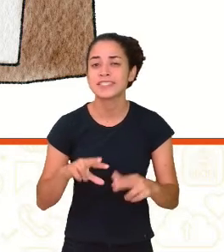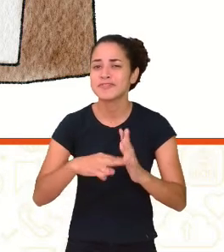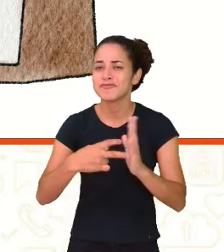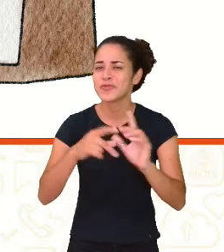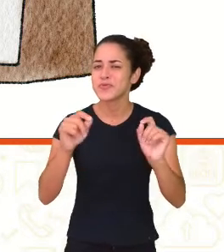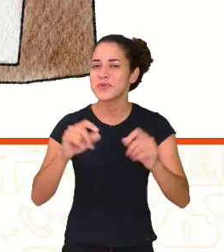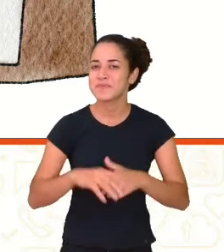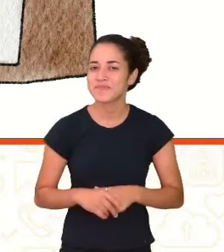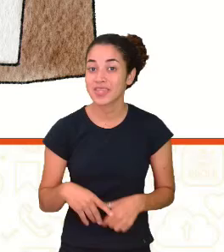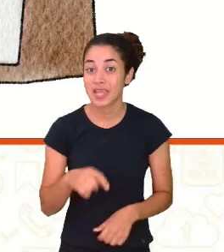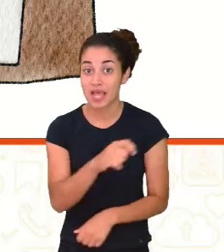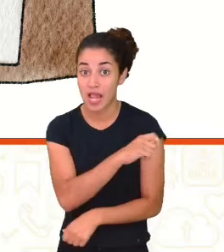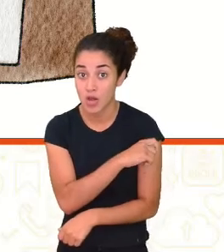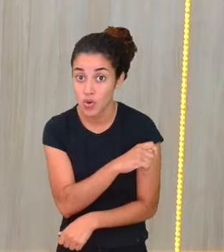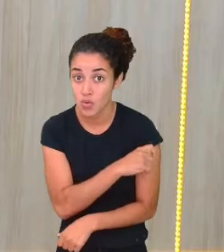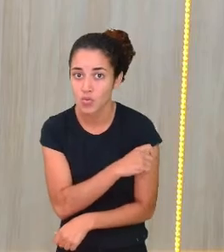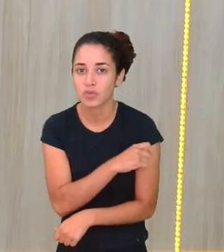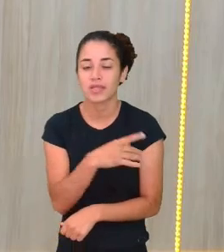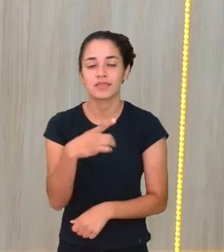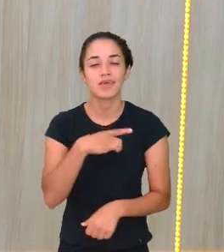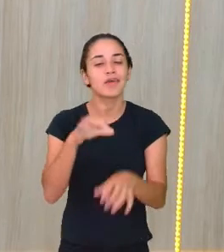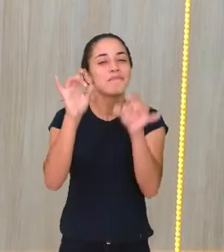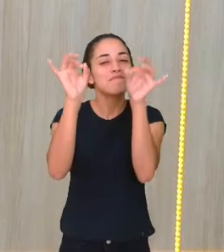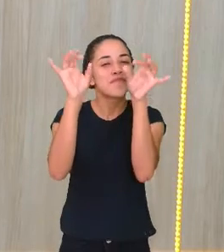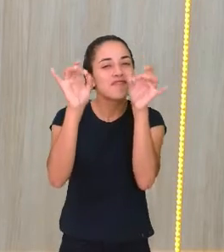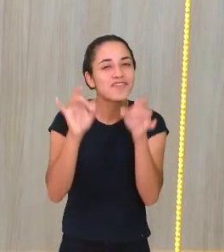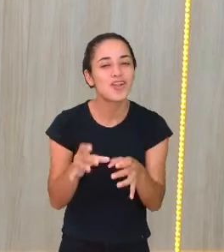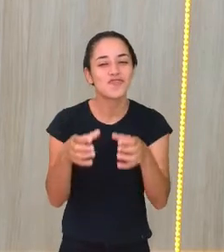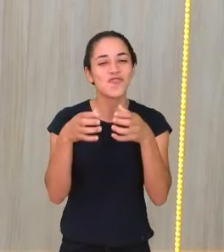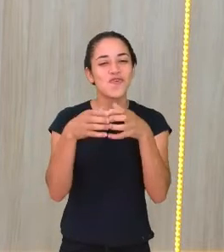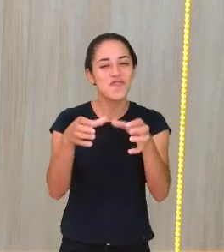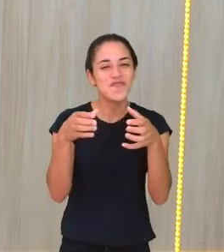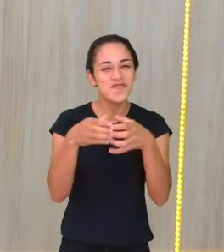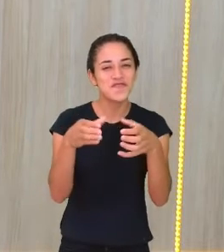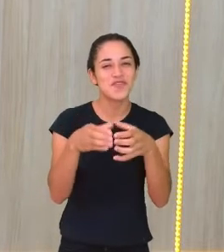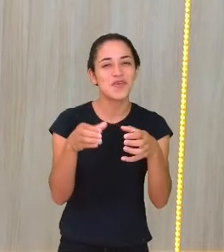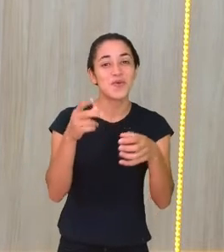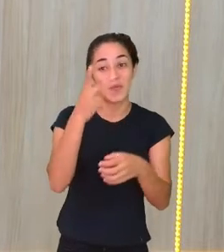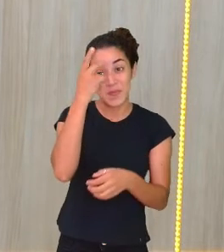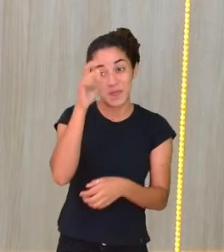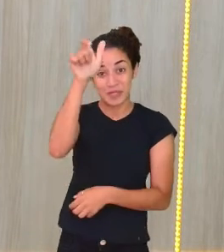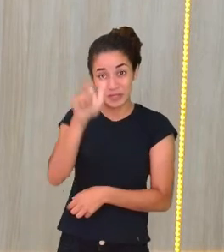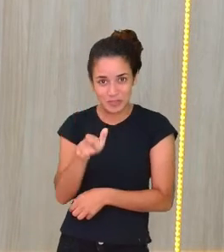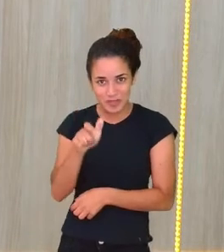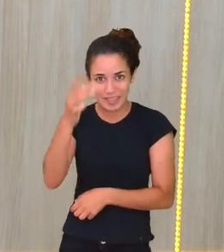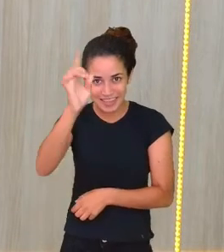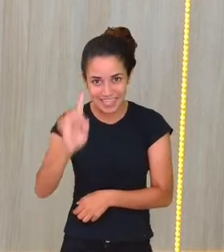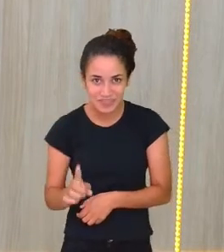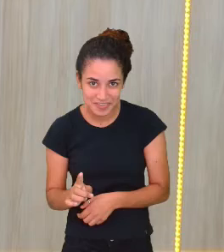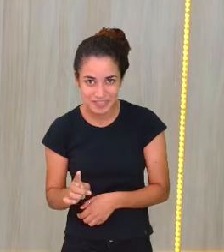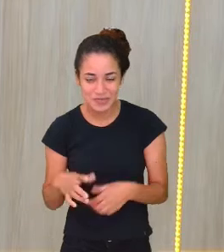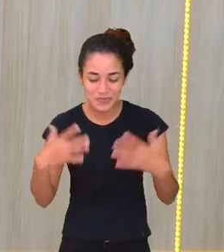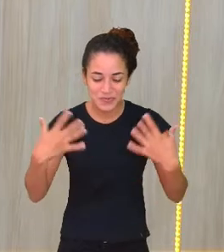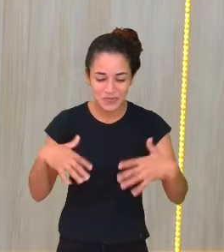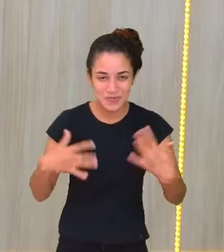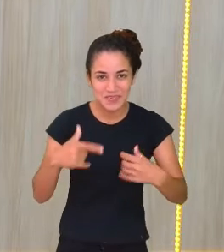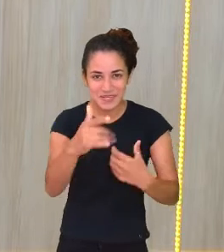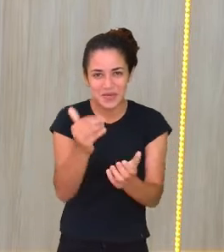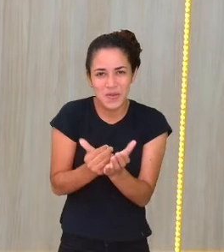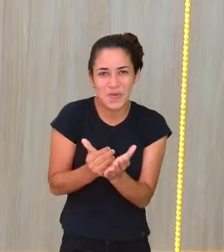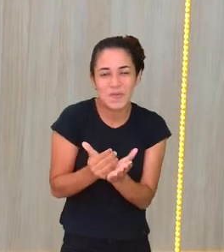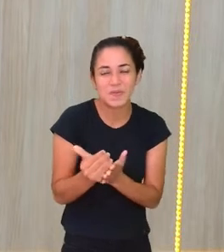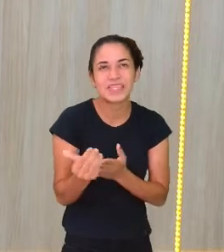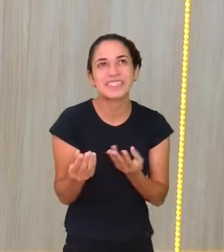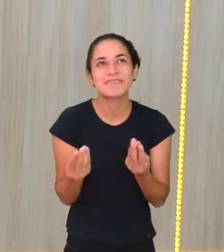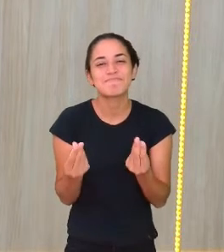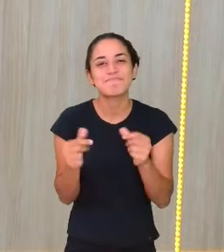esse estudante que tem o privilégio de conviver com o estudante que tem deficiência, ele começa